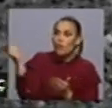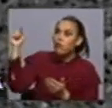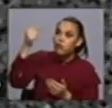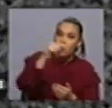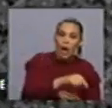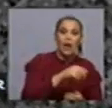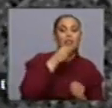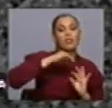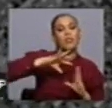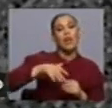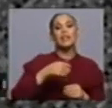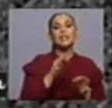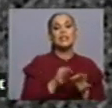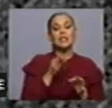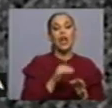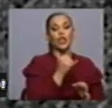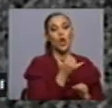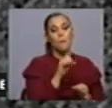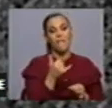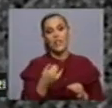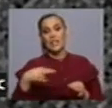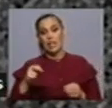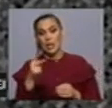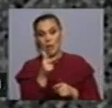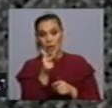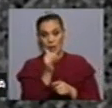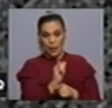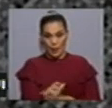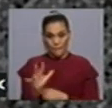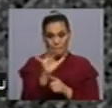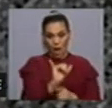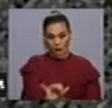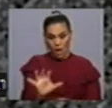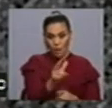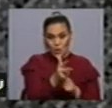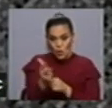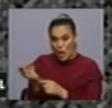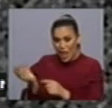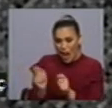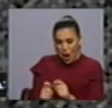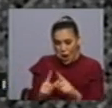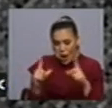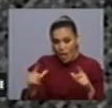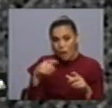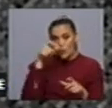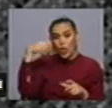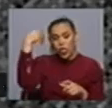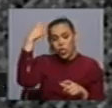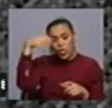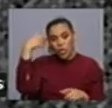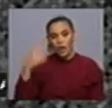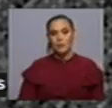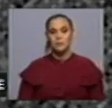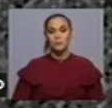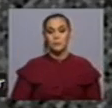em setembro de 2023. É esta imagem que nós estamos a ver neste momento. É um pixel autêntico, mas é a delícia dos astrónomos. E depois tivemos